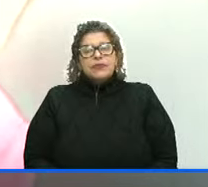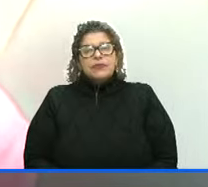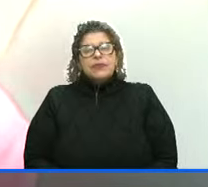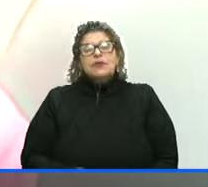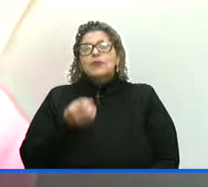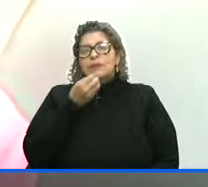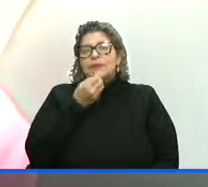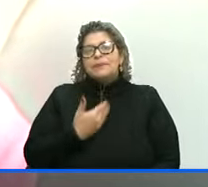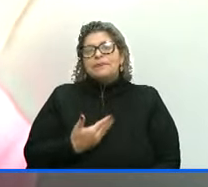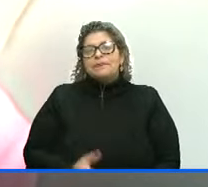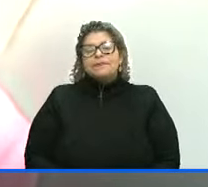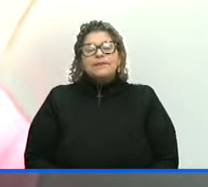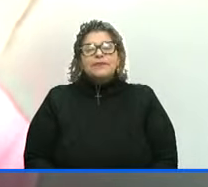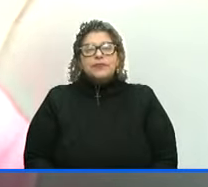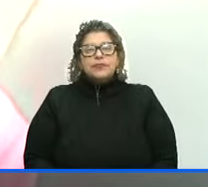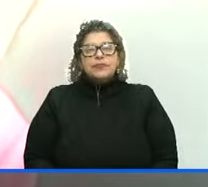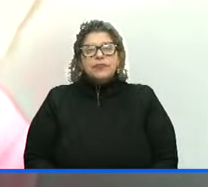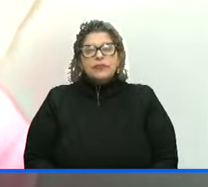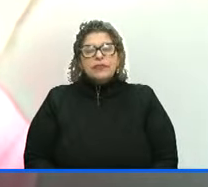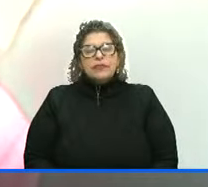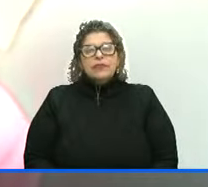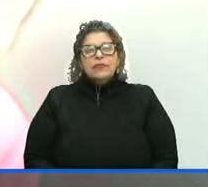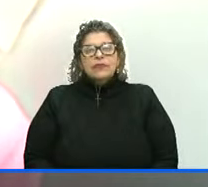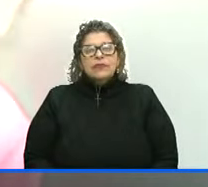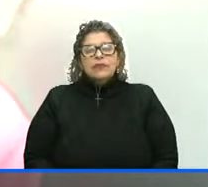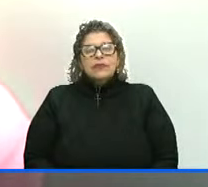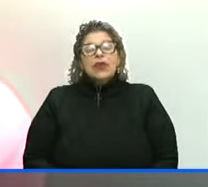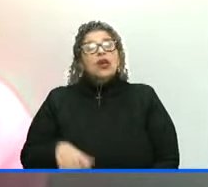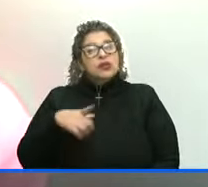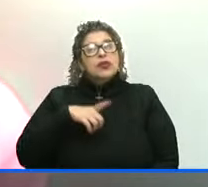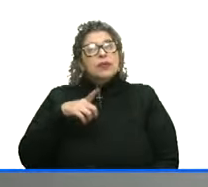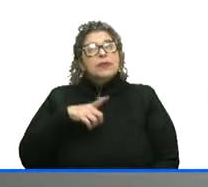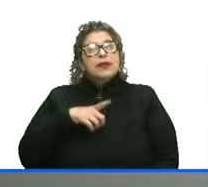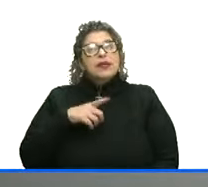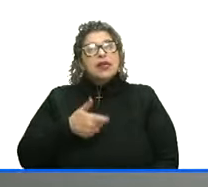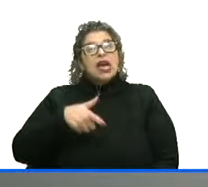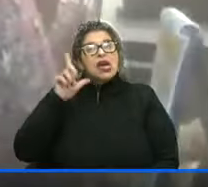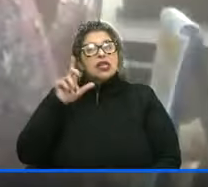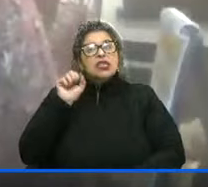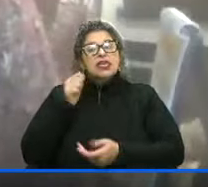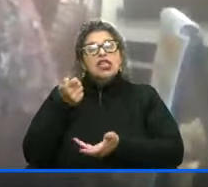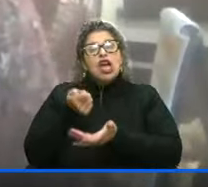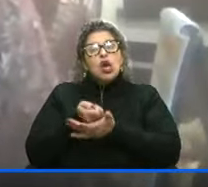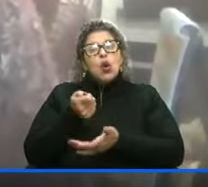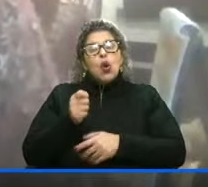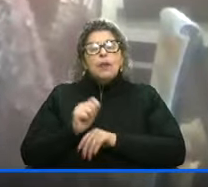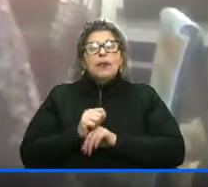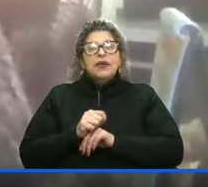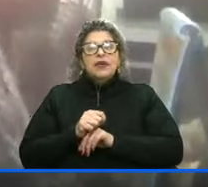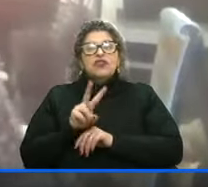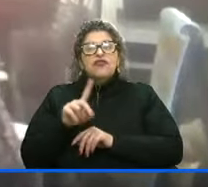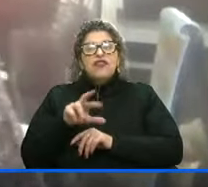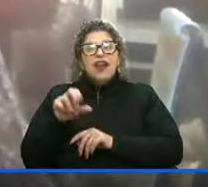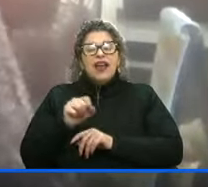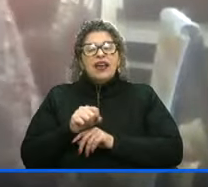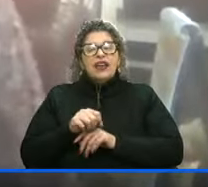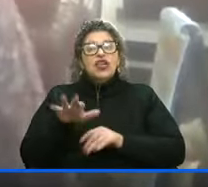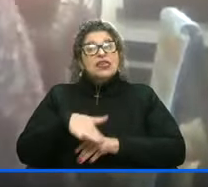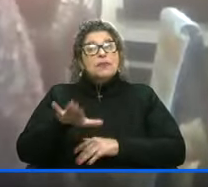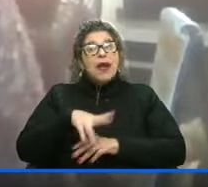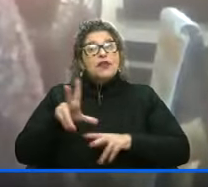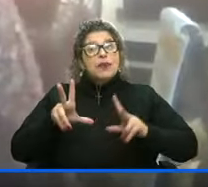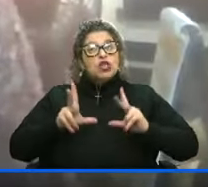Muito bem. Eu também tenho uma alternativa antes da compra de vagas em espaço privado.